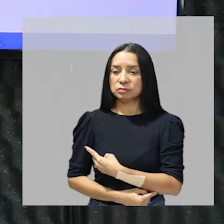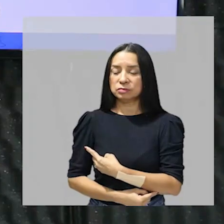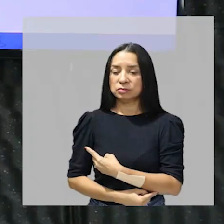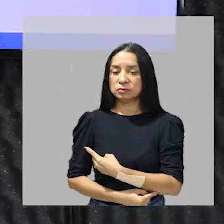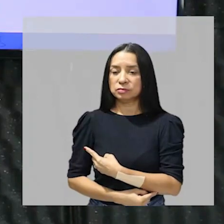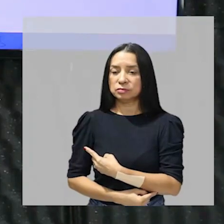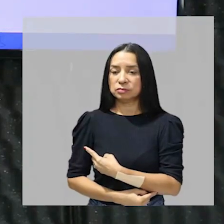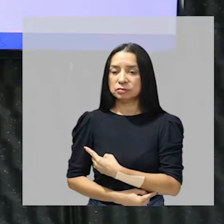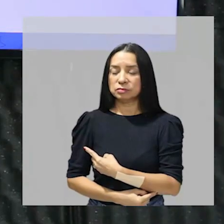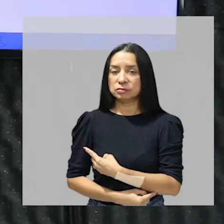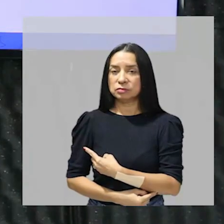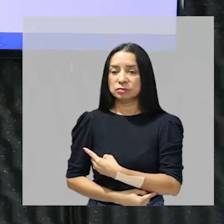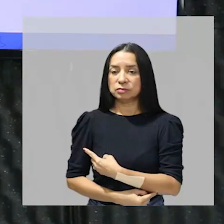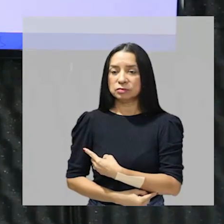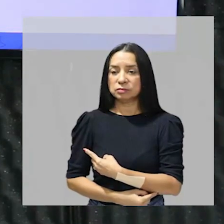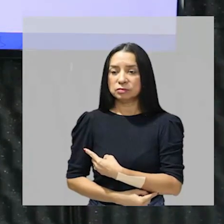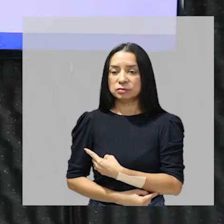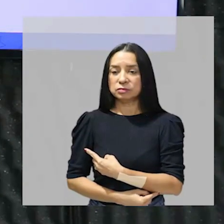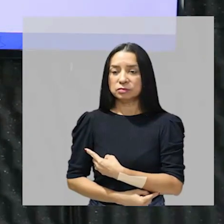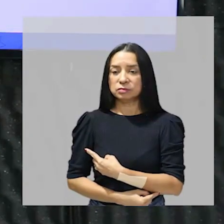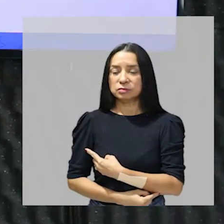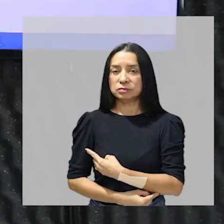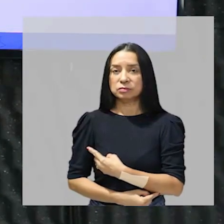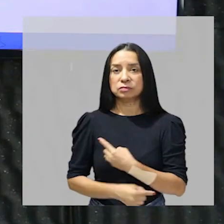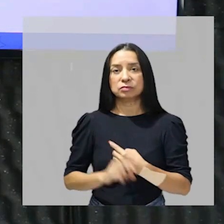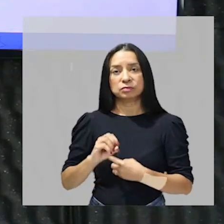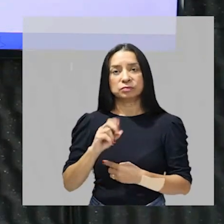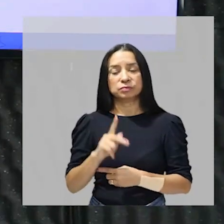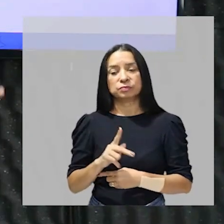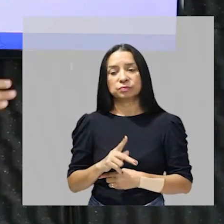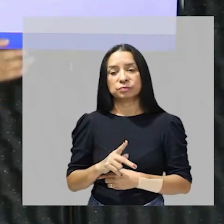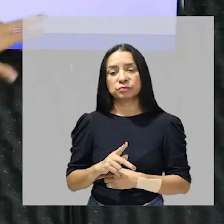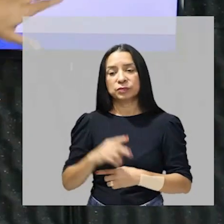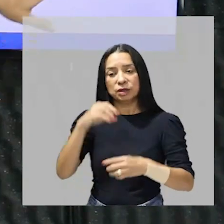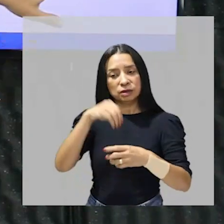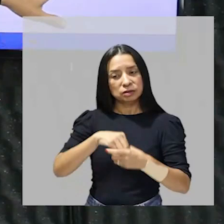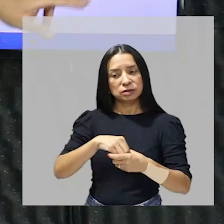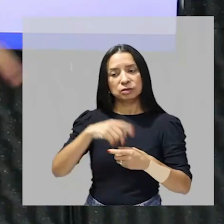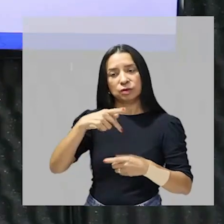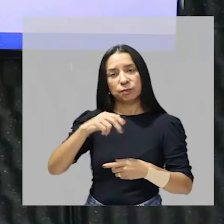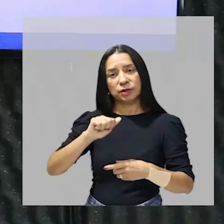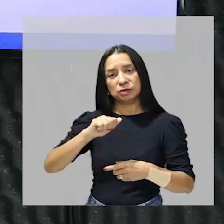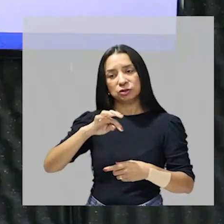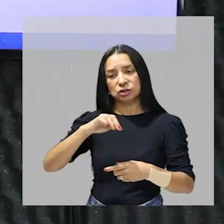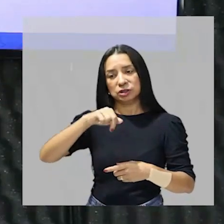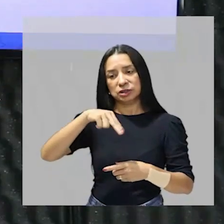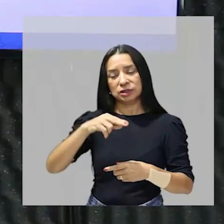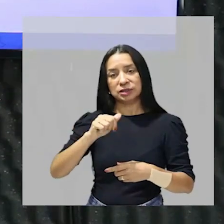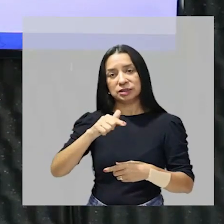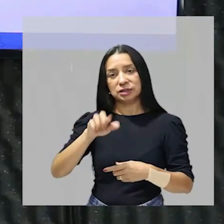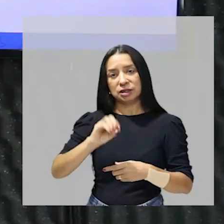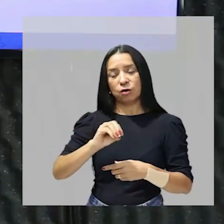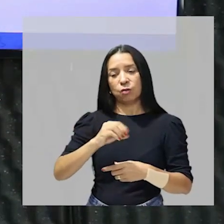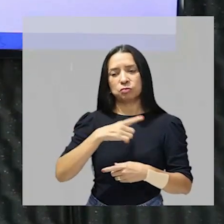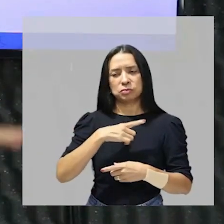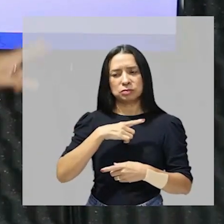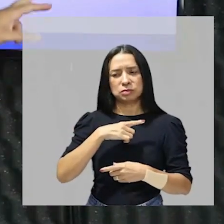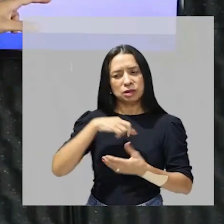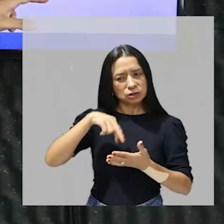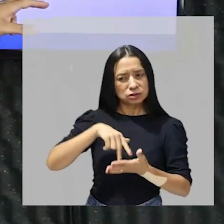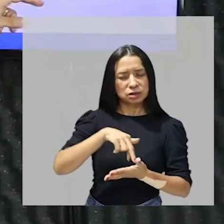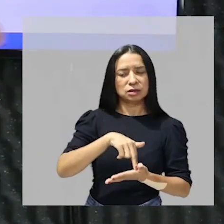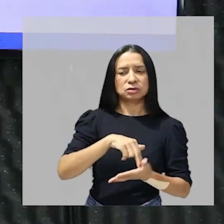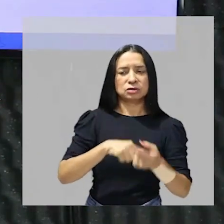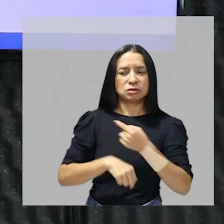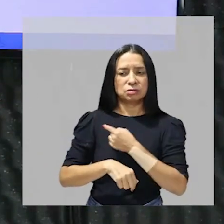sincronizado, patinação artística, saltos ornamentais. Dentro da patinação artística existe ginástica? Existe. Dentro dos